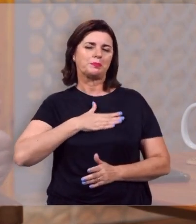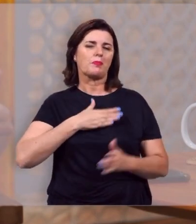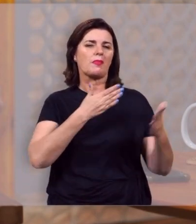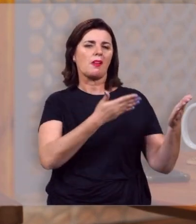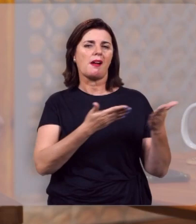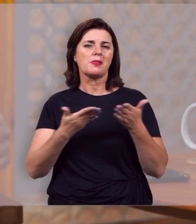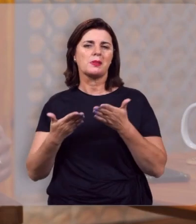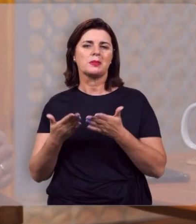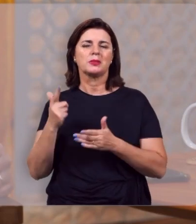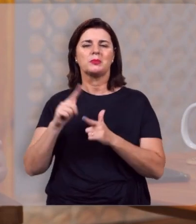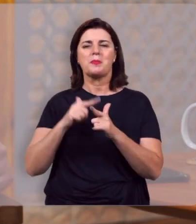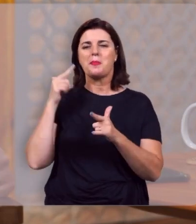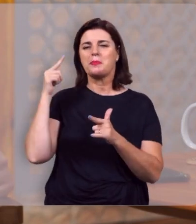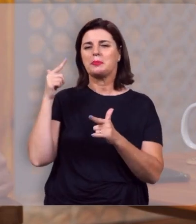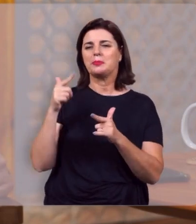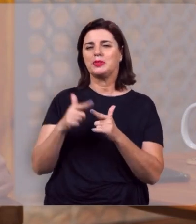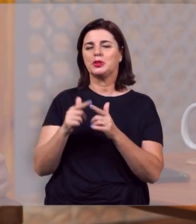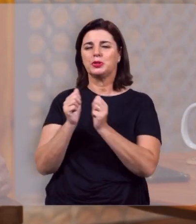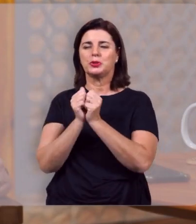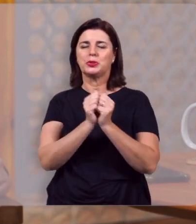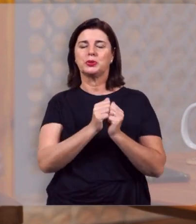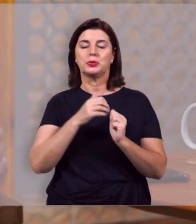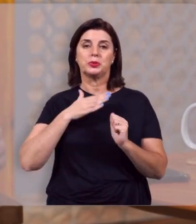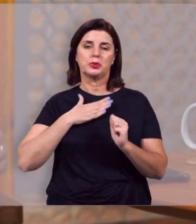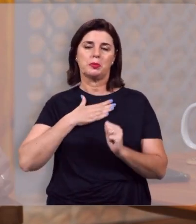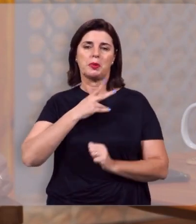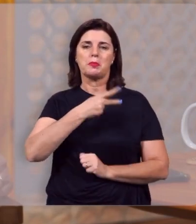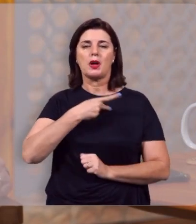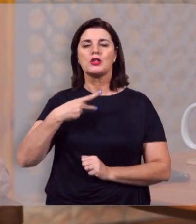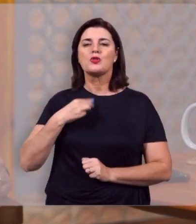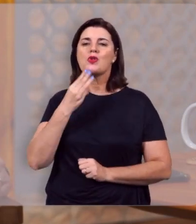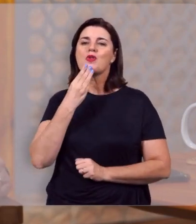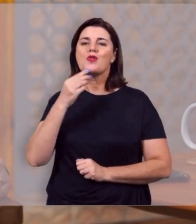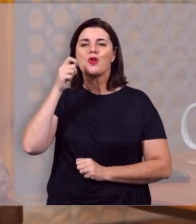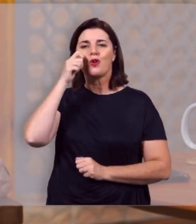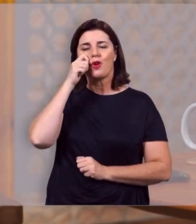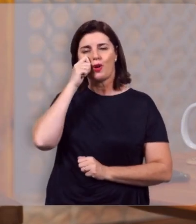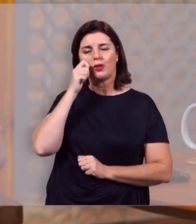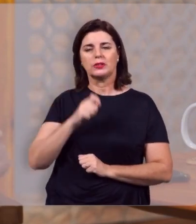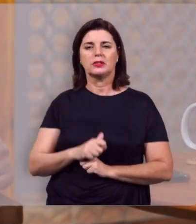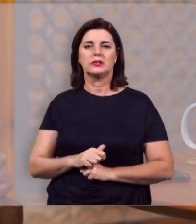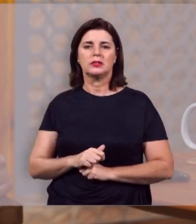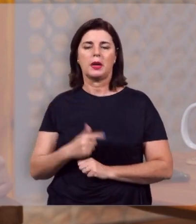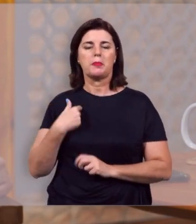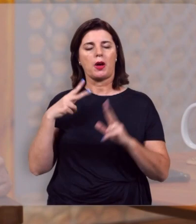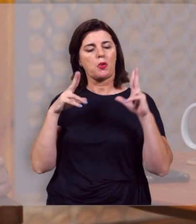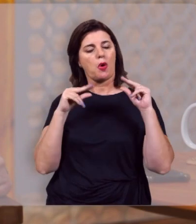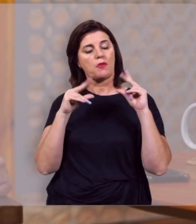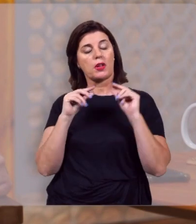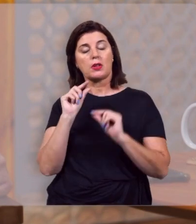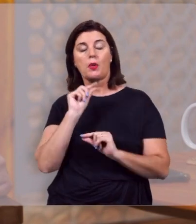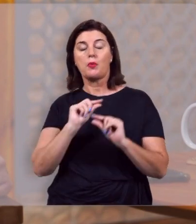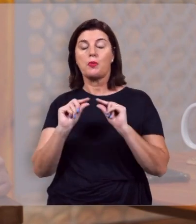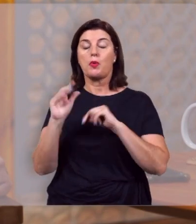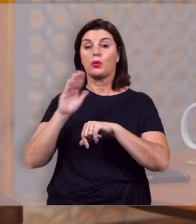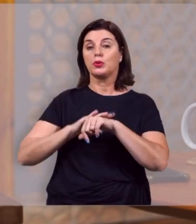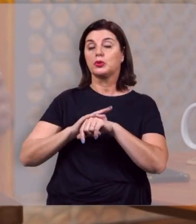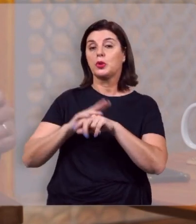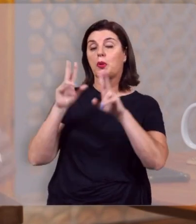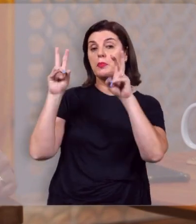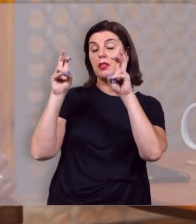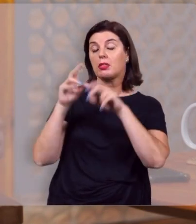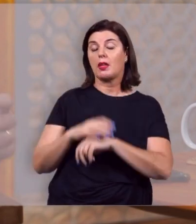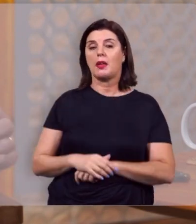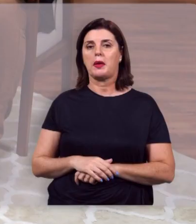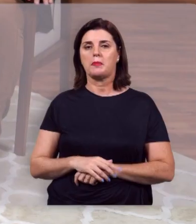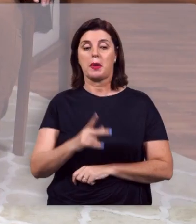privilégio de receber mais uma vez em nossos estúdios reverendo Roster Guimarães Lopes para a gente conversar um pouquinho sobre essa temática.